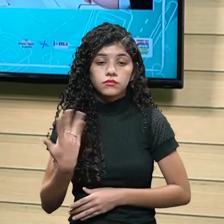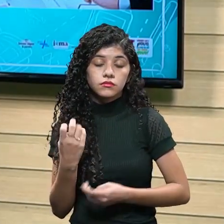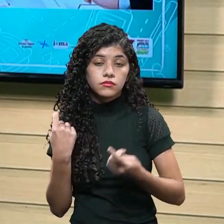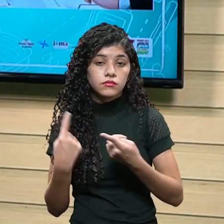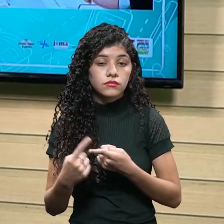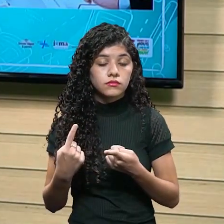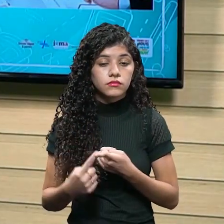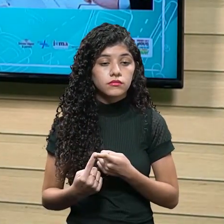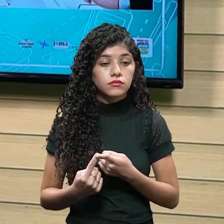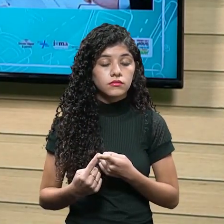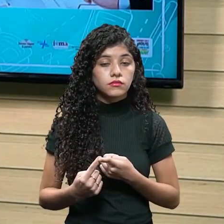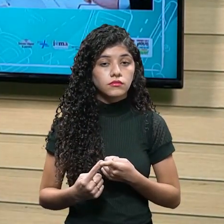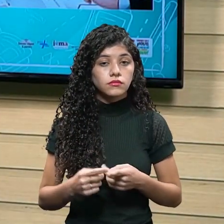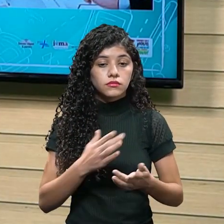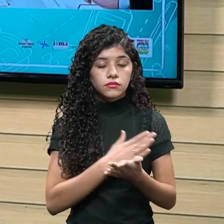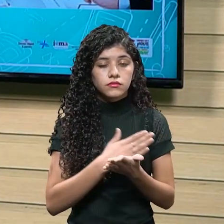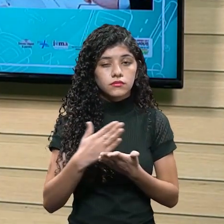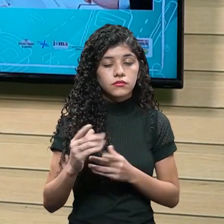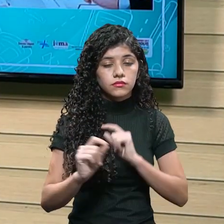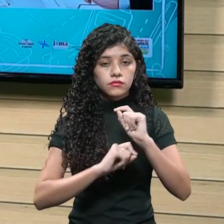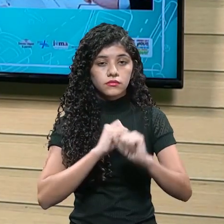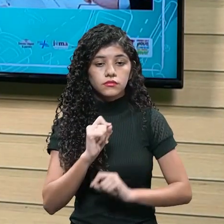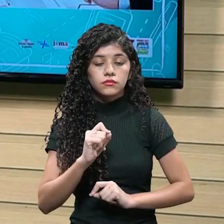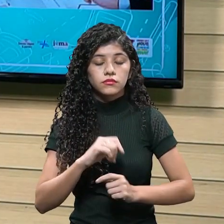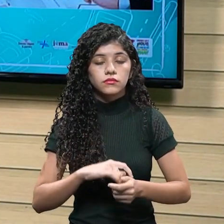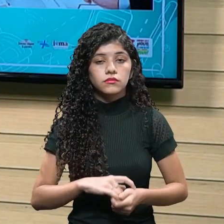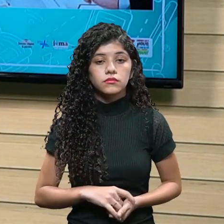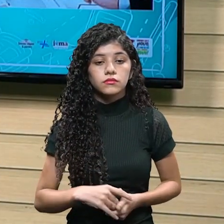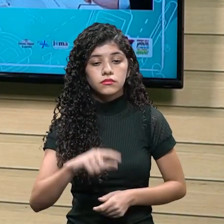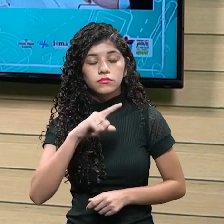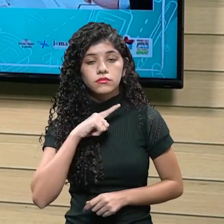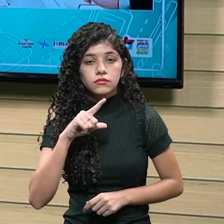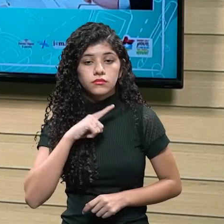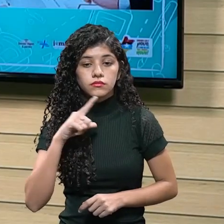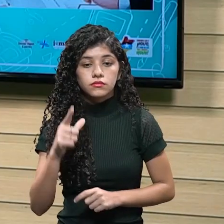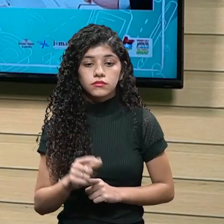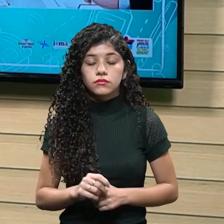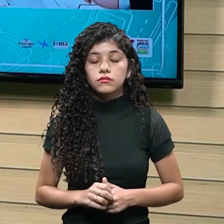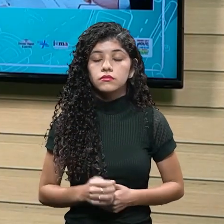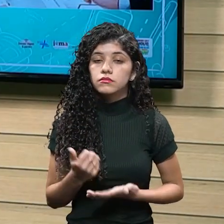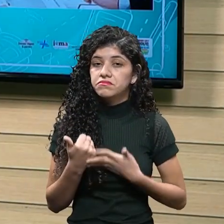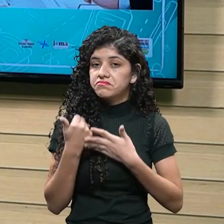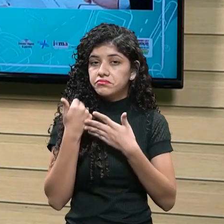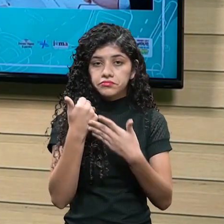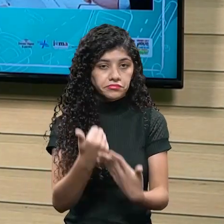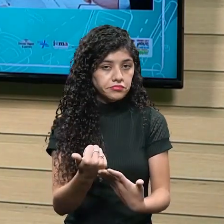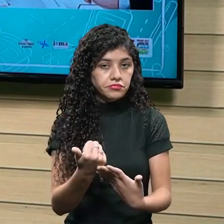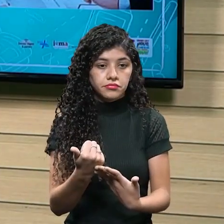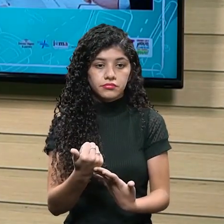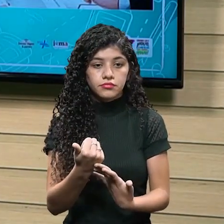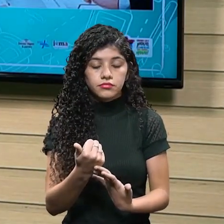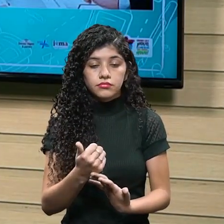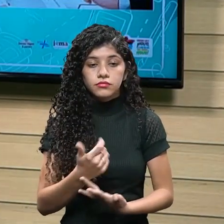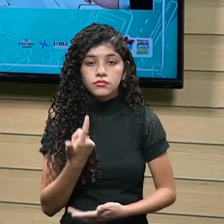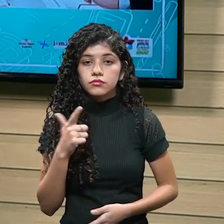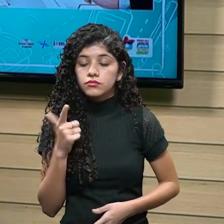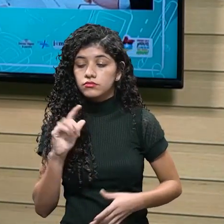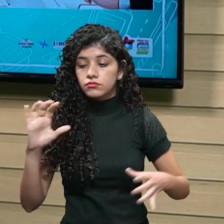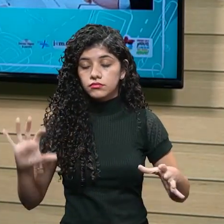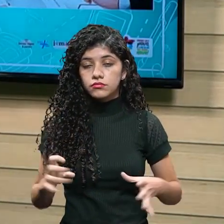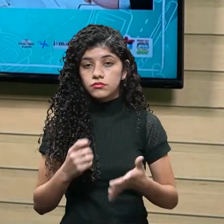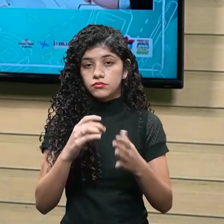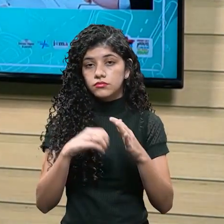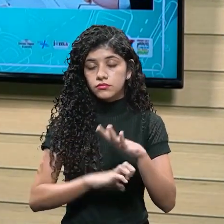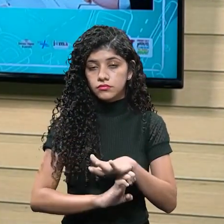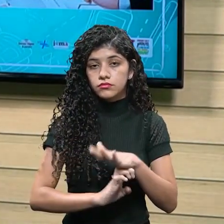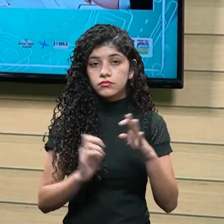Então, por quê? Porque ela começa a oferir receita. Quando existe o ato não cooperado, ou seja, aquele que não faz parte